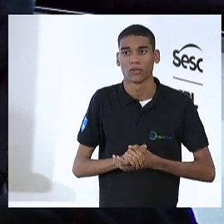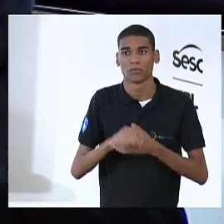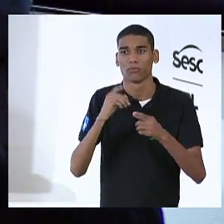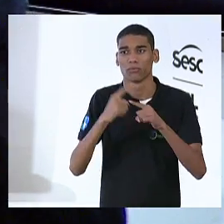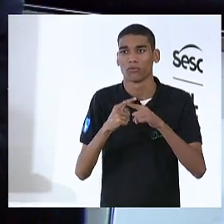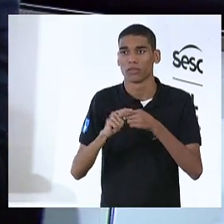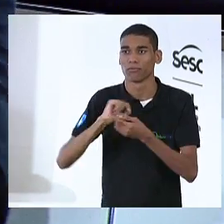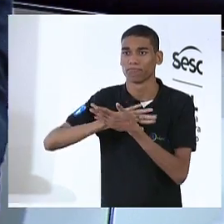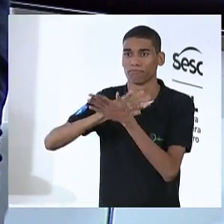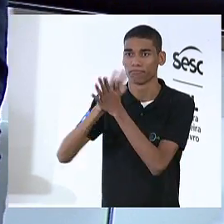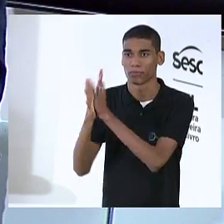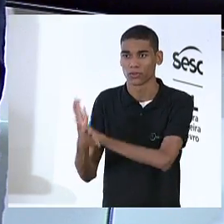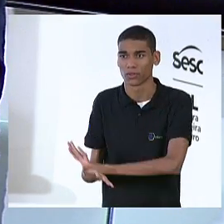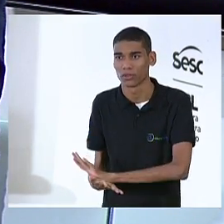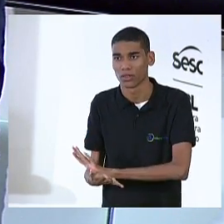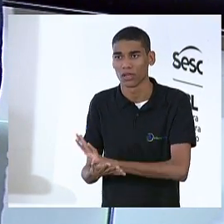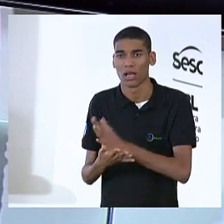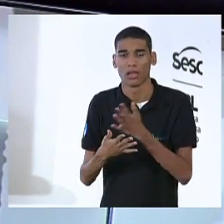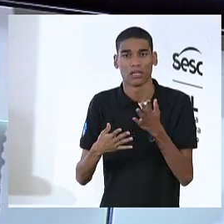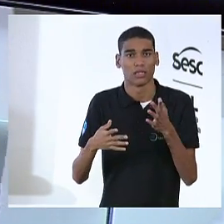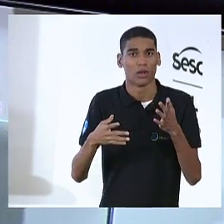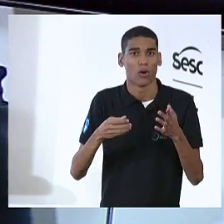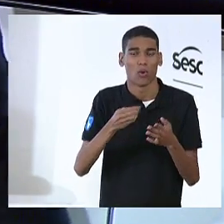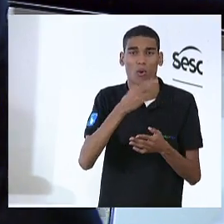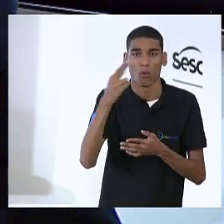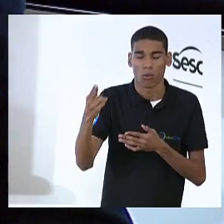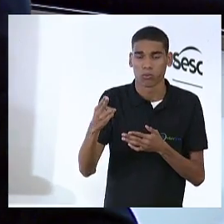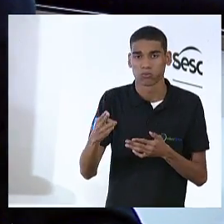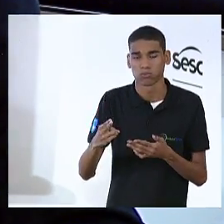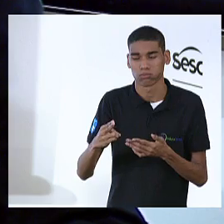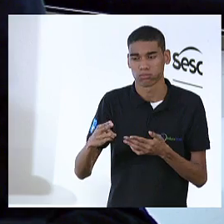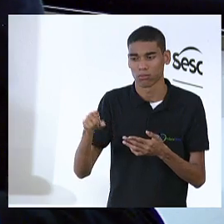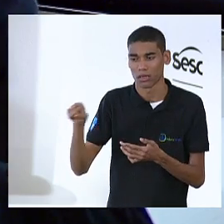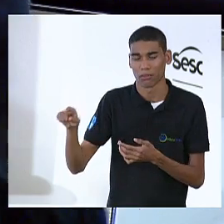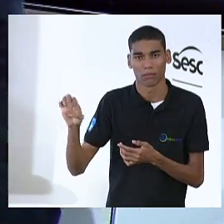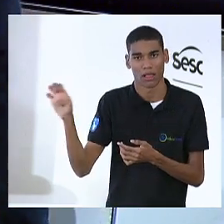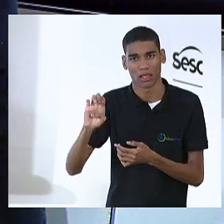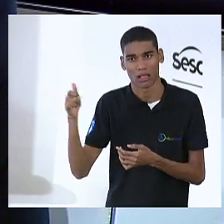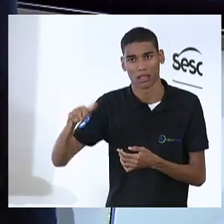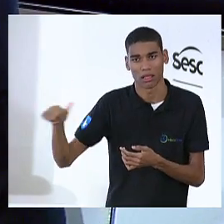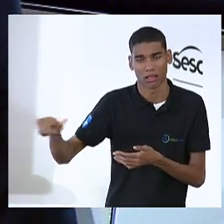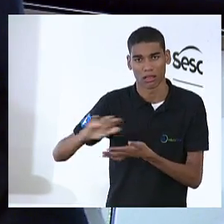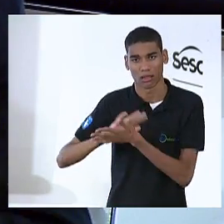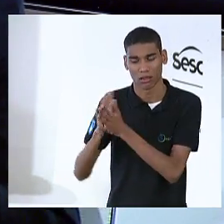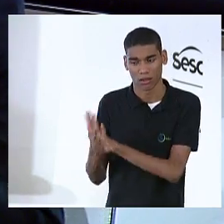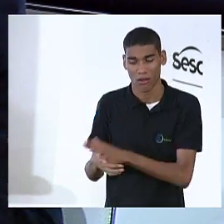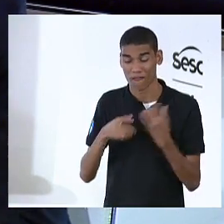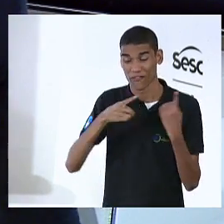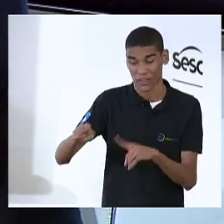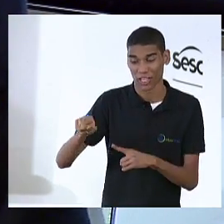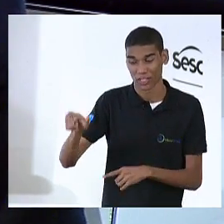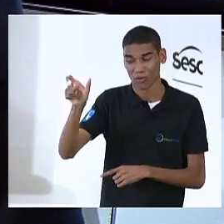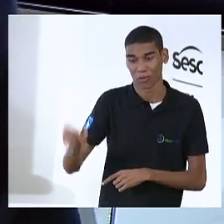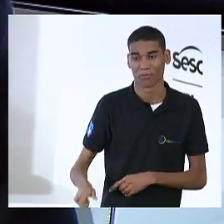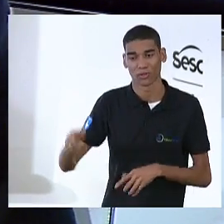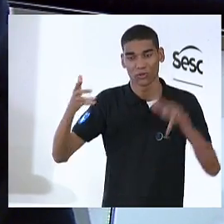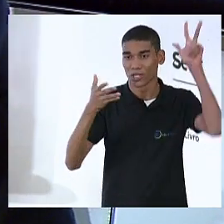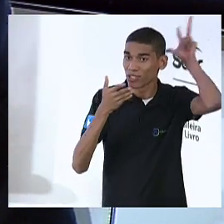racismo, por atitudes homofóbicas, não é? Violência contra indígenas, né?